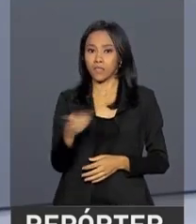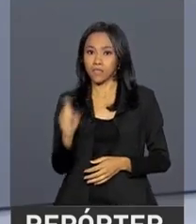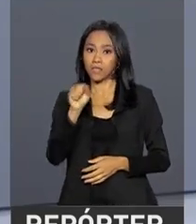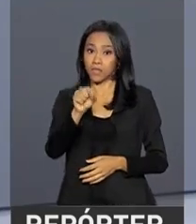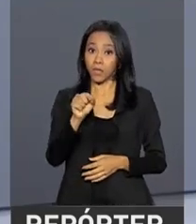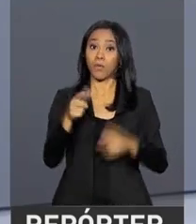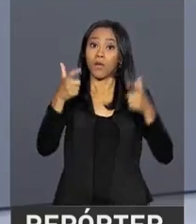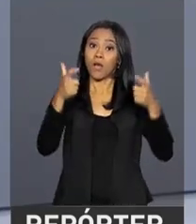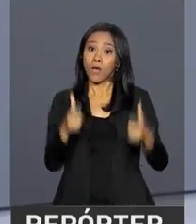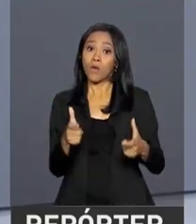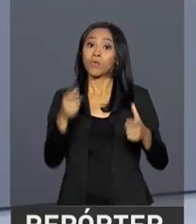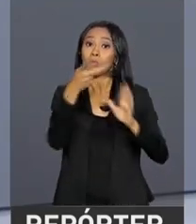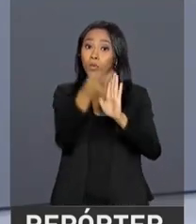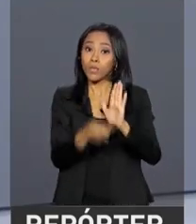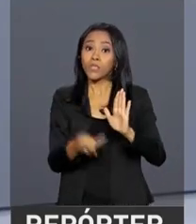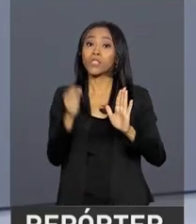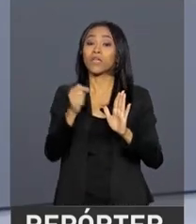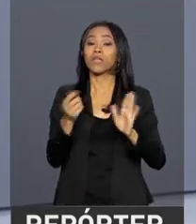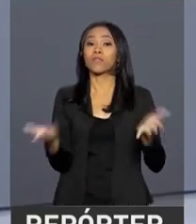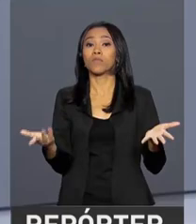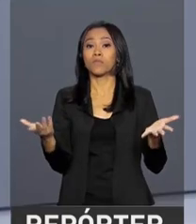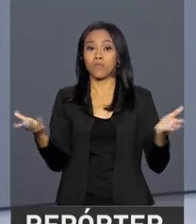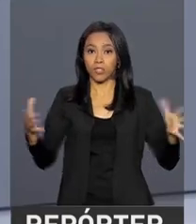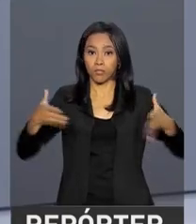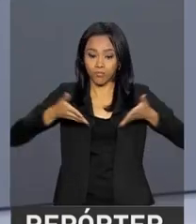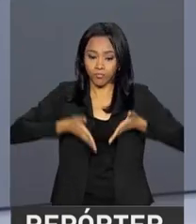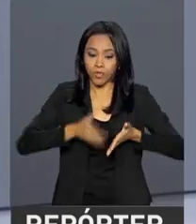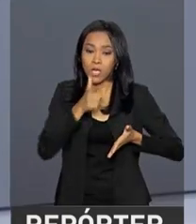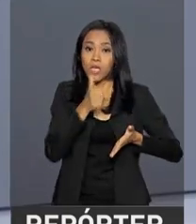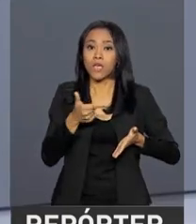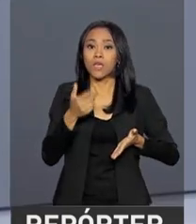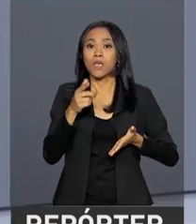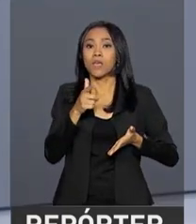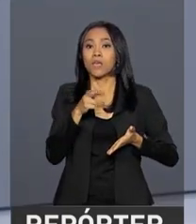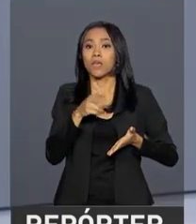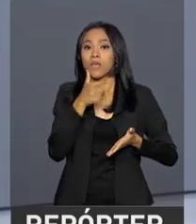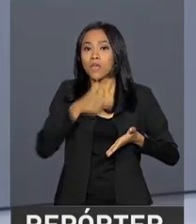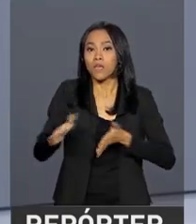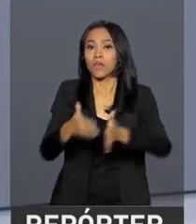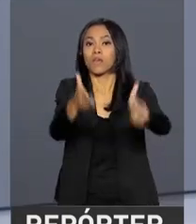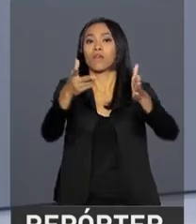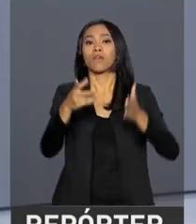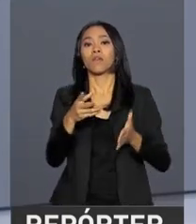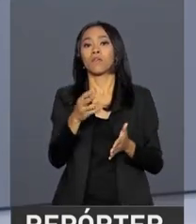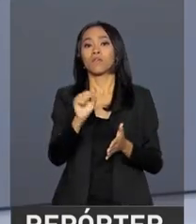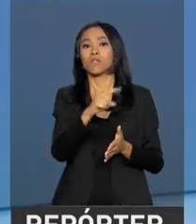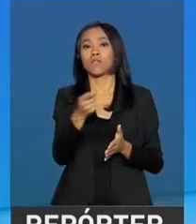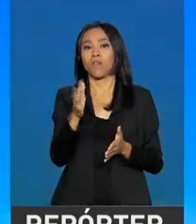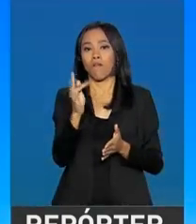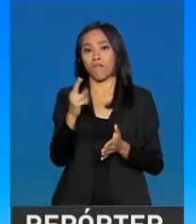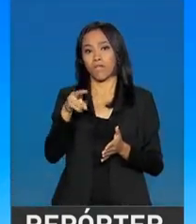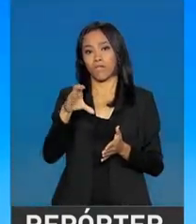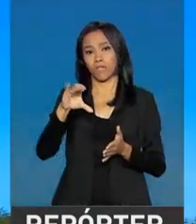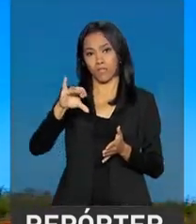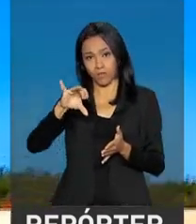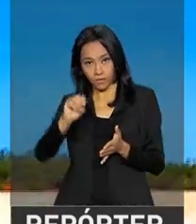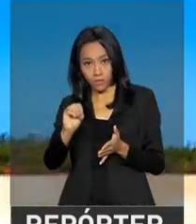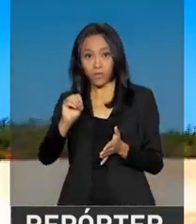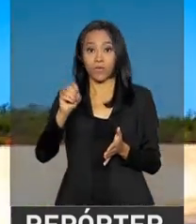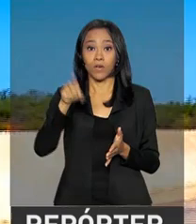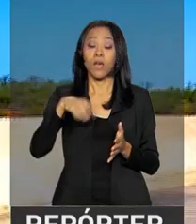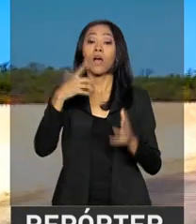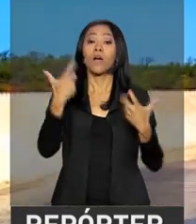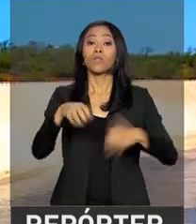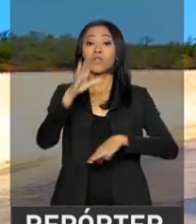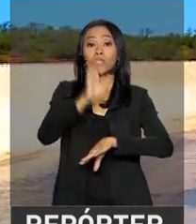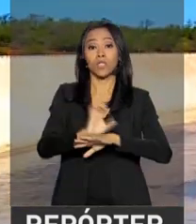norte do projeto de integração do rio são francisco a cerimônia será em cabrobó no estado de pernambuco segundo o ministério da integração